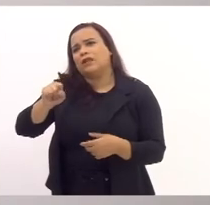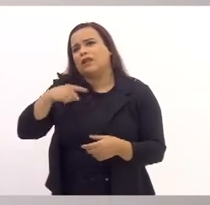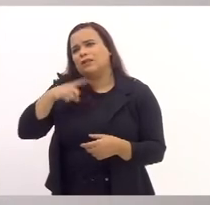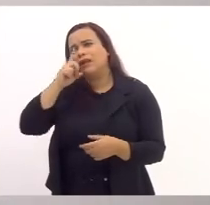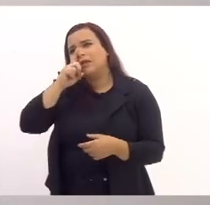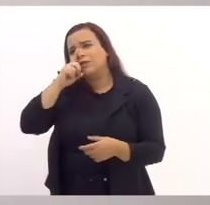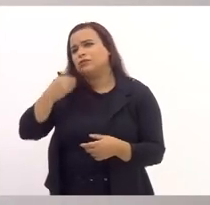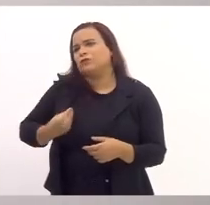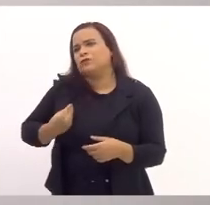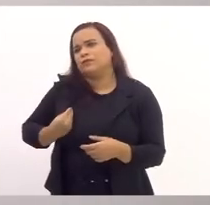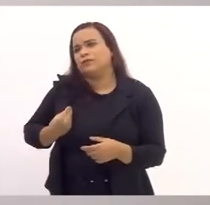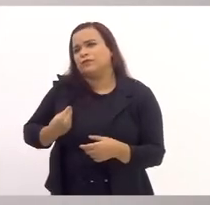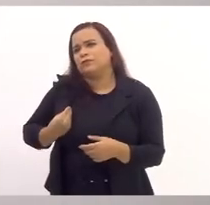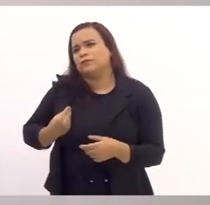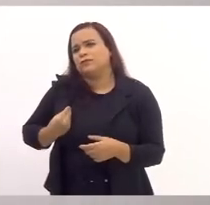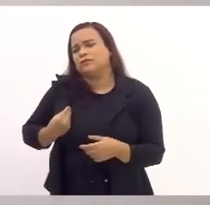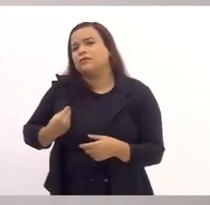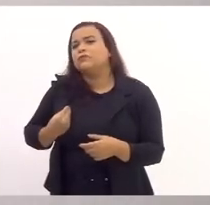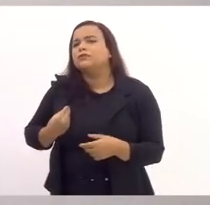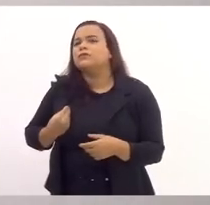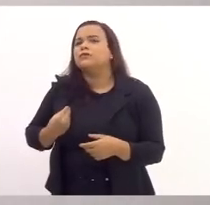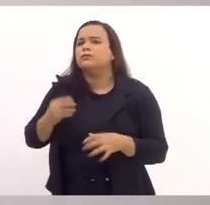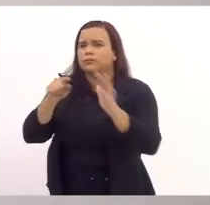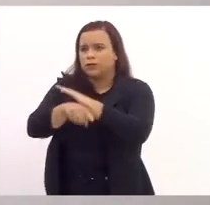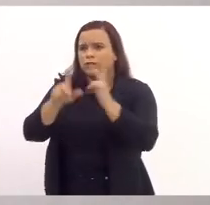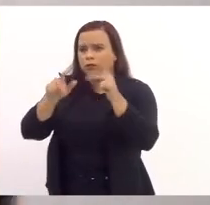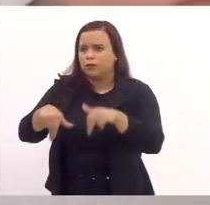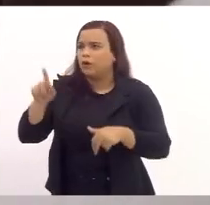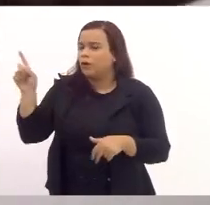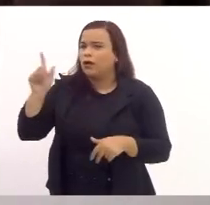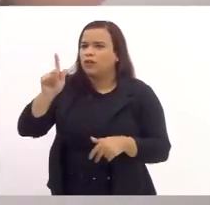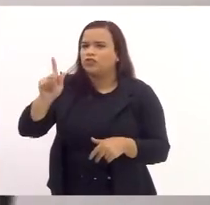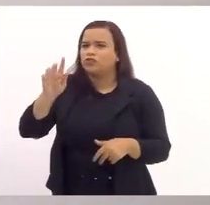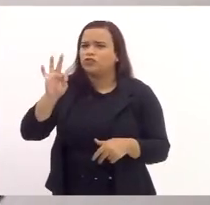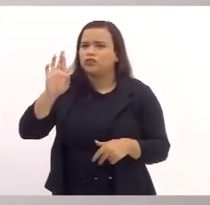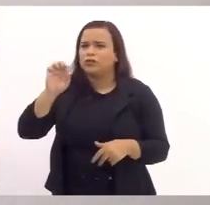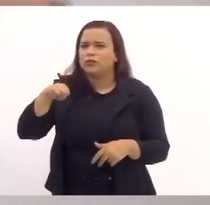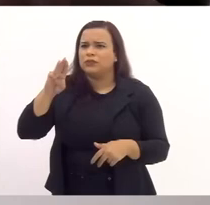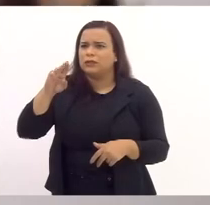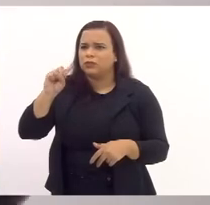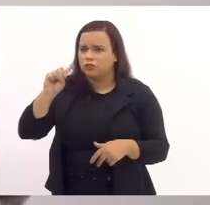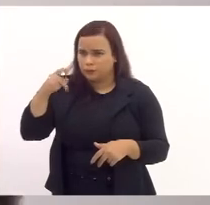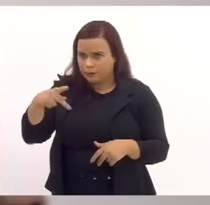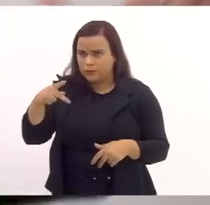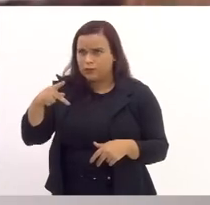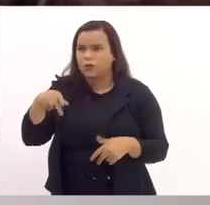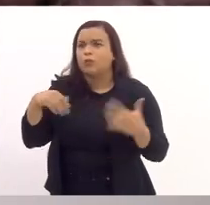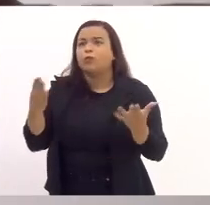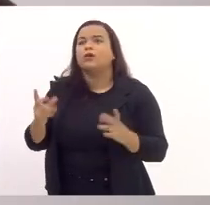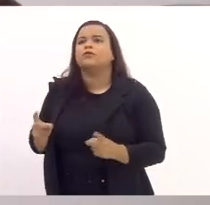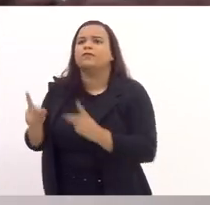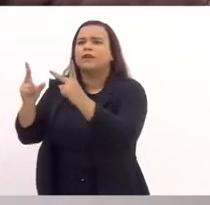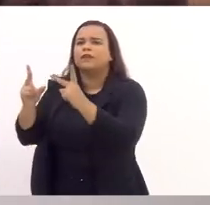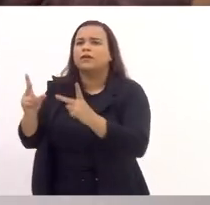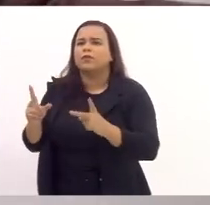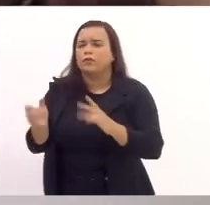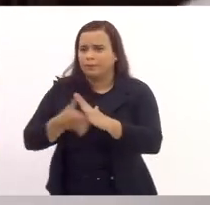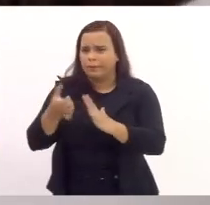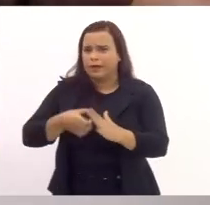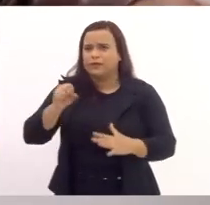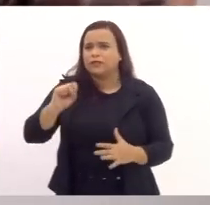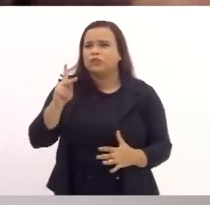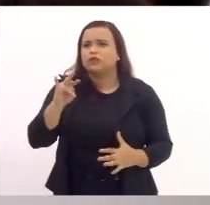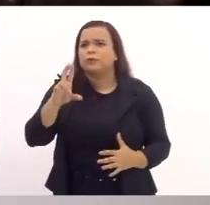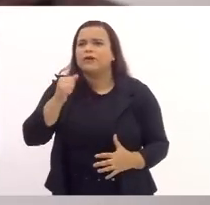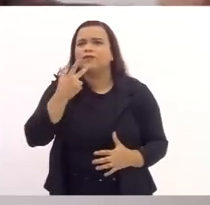A mesma pergunta eu vou fazer para o Murilo da Getransp. Quando foi vendido esse terreno, em nenhum momento a Supervia colocou, isso é perigoso. Como é que vai deixar